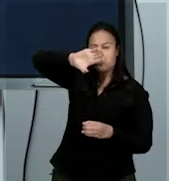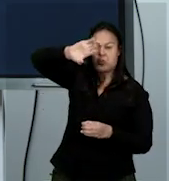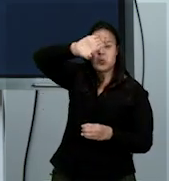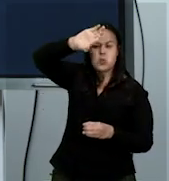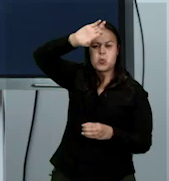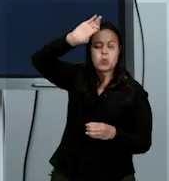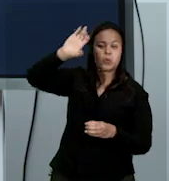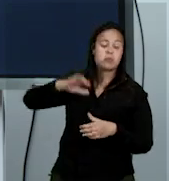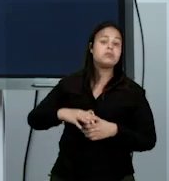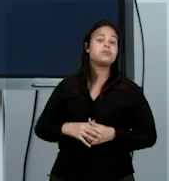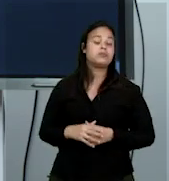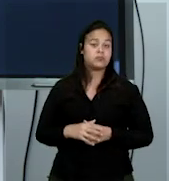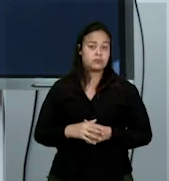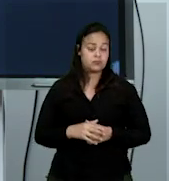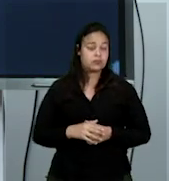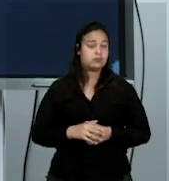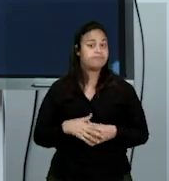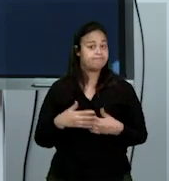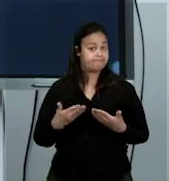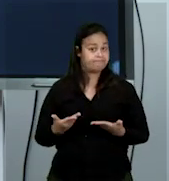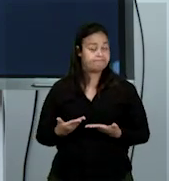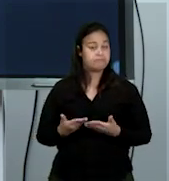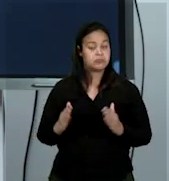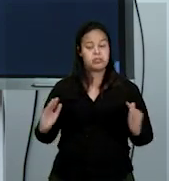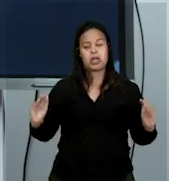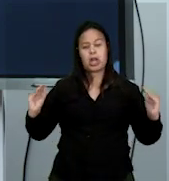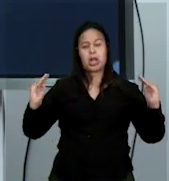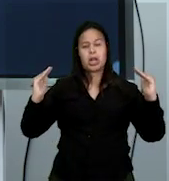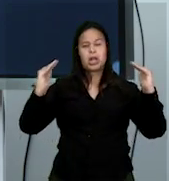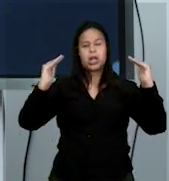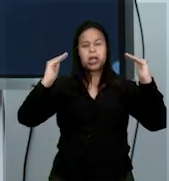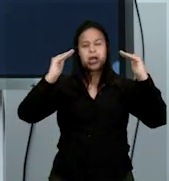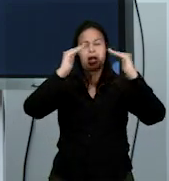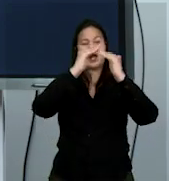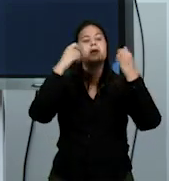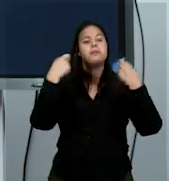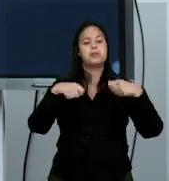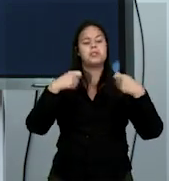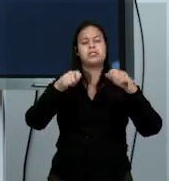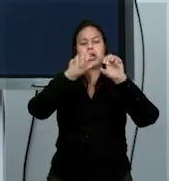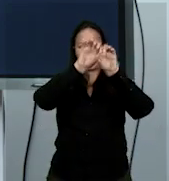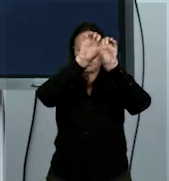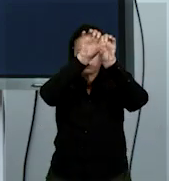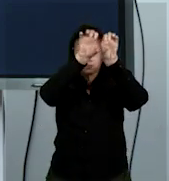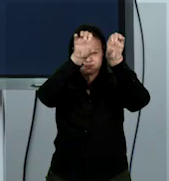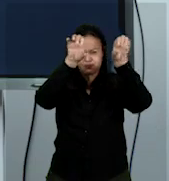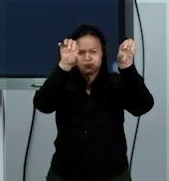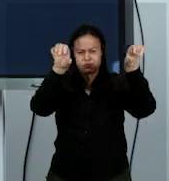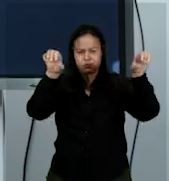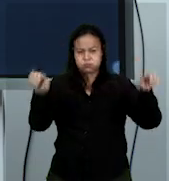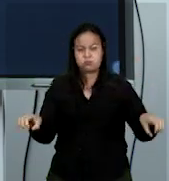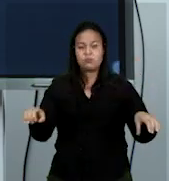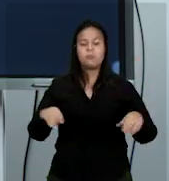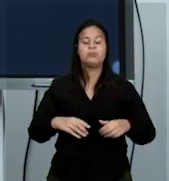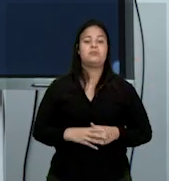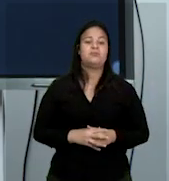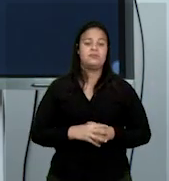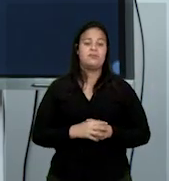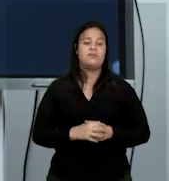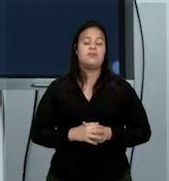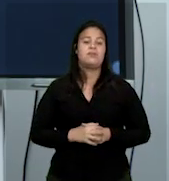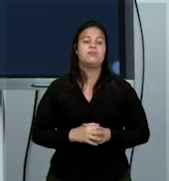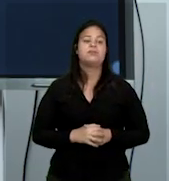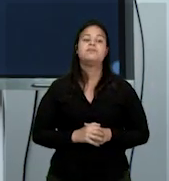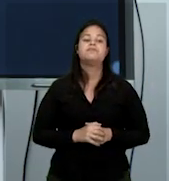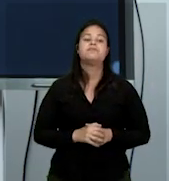madeira enorme aí. Mas é isso mesmo, né? O telhado é grande, então precisa de uma madeira bem grande, tá bem?